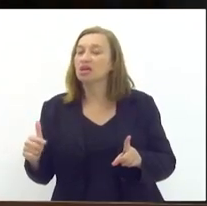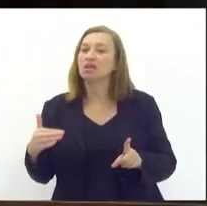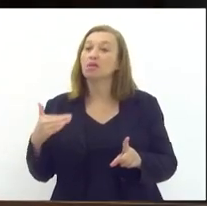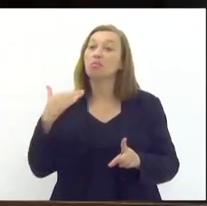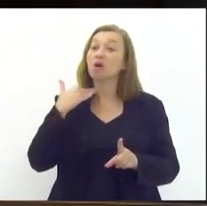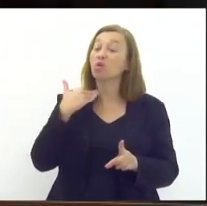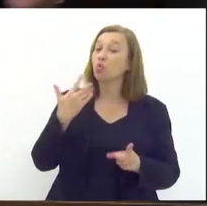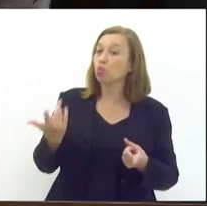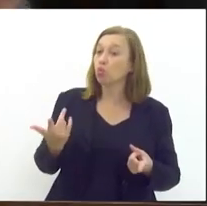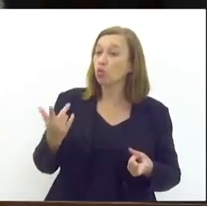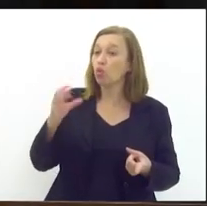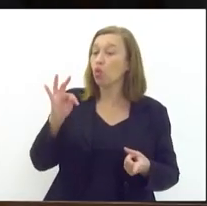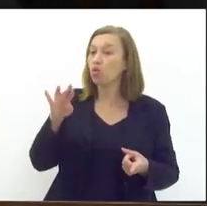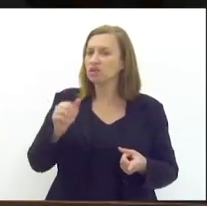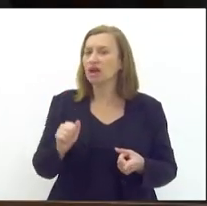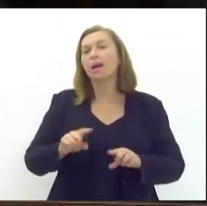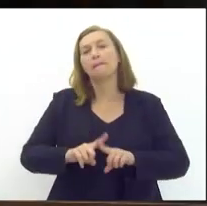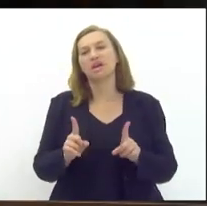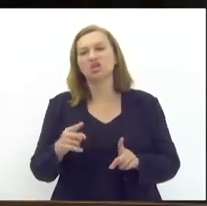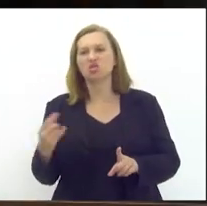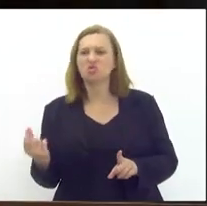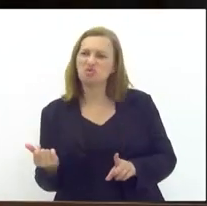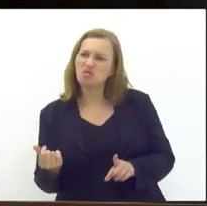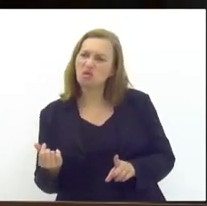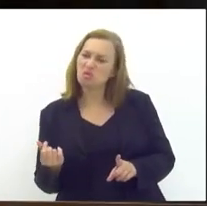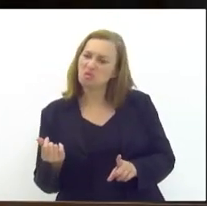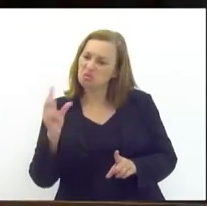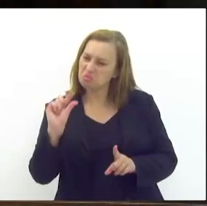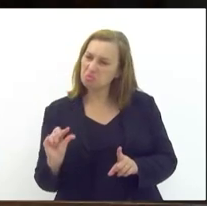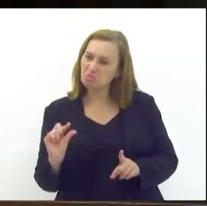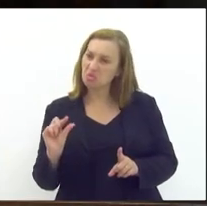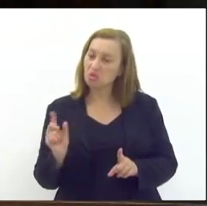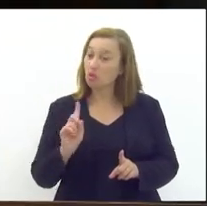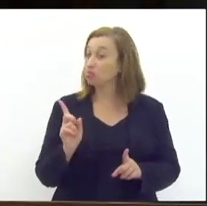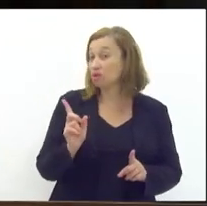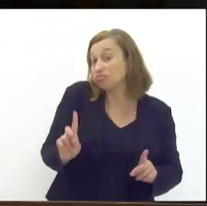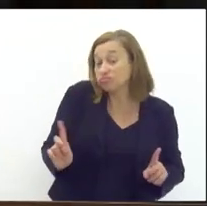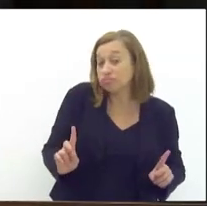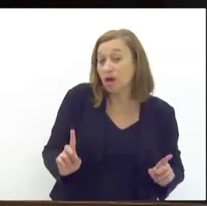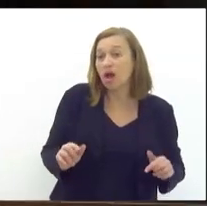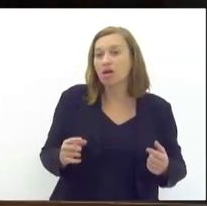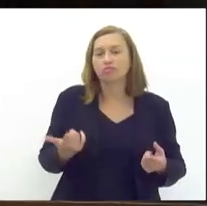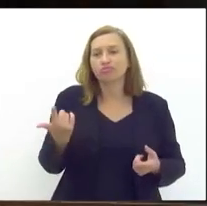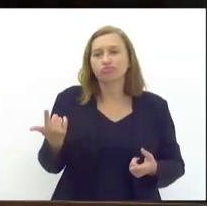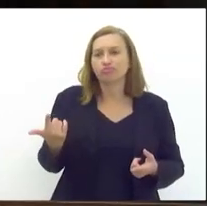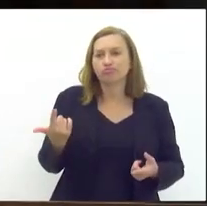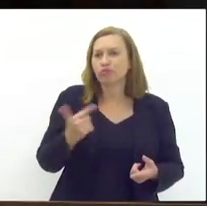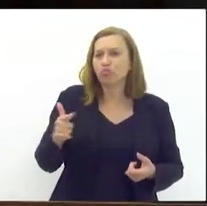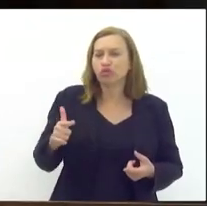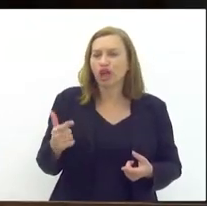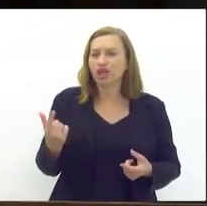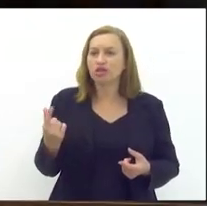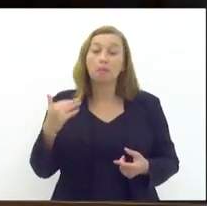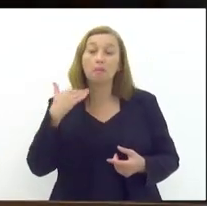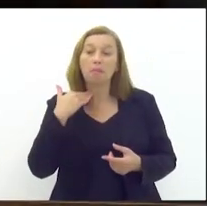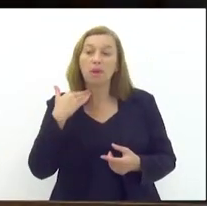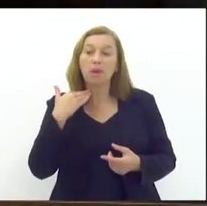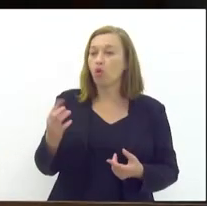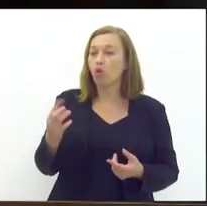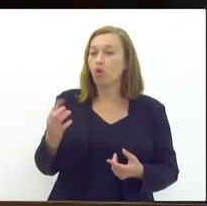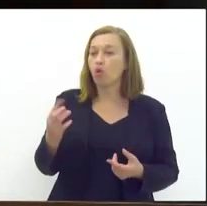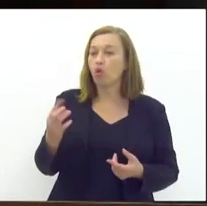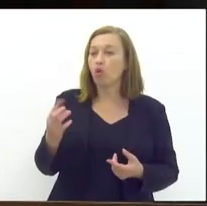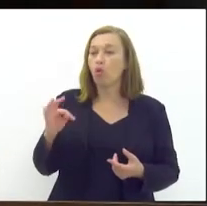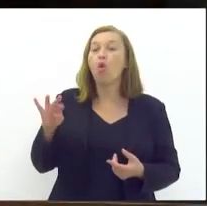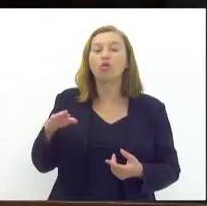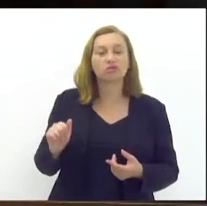ser atingido ao valor é irrisório ou não Sim mesmo risole ele nem conseguir atingido Será porque ele não tem conta em banco então eles são os 10 bancarizados